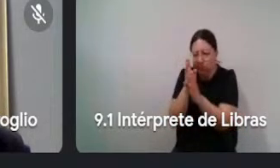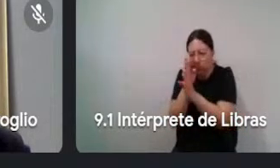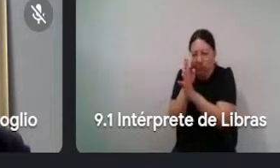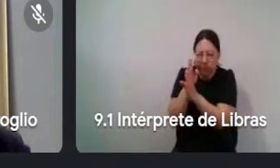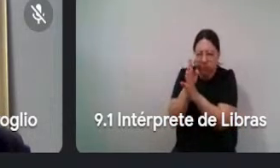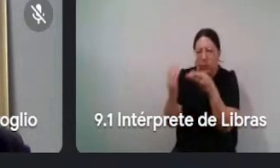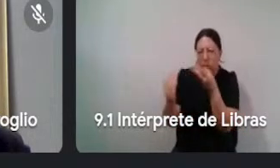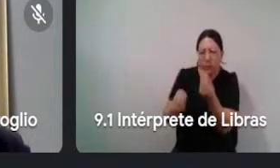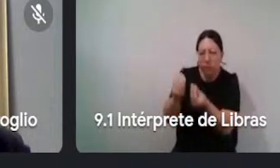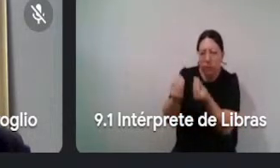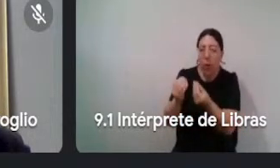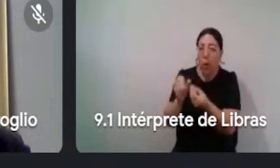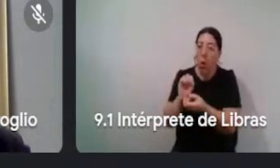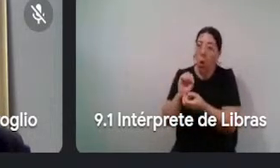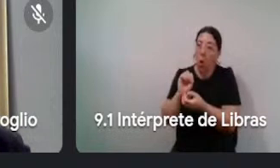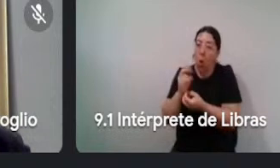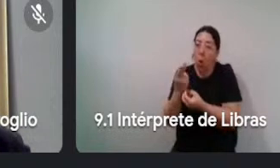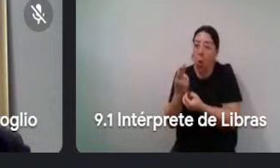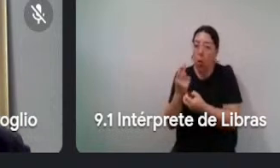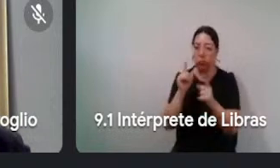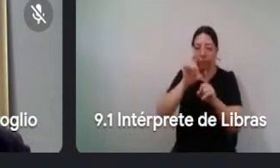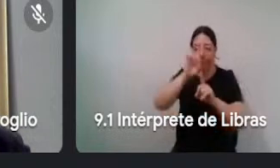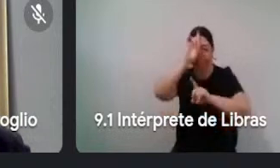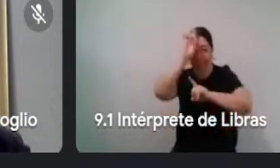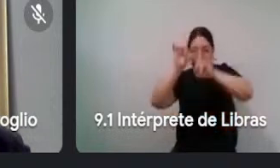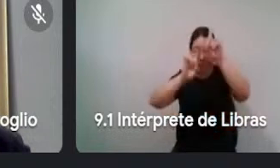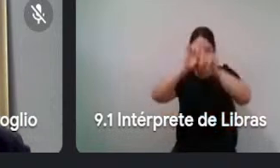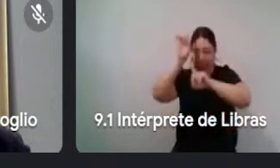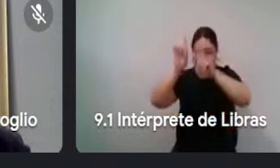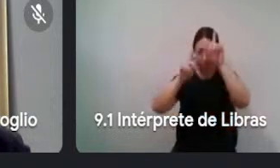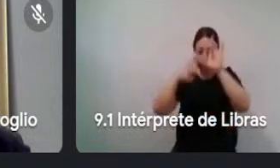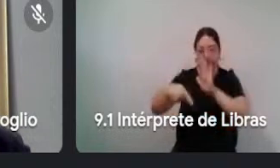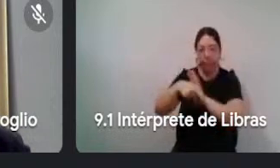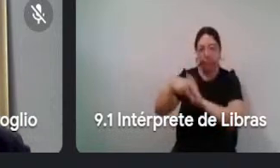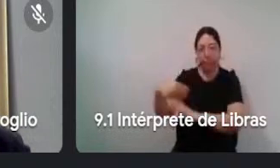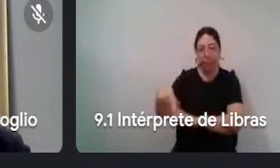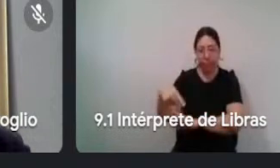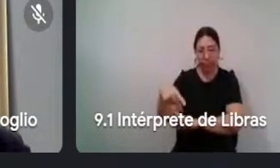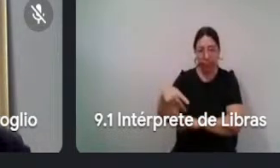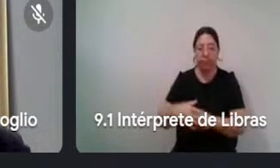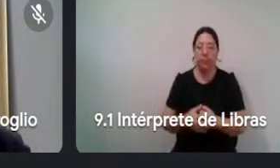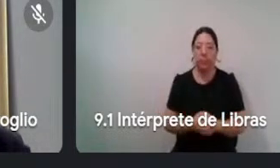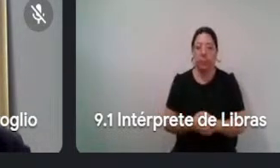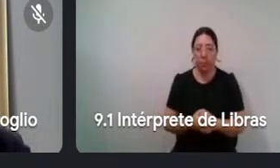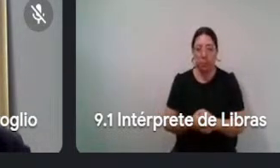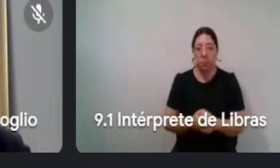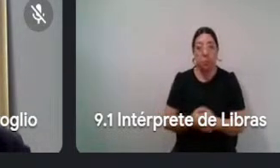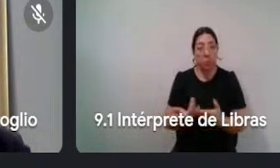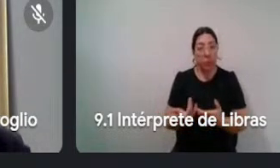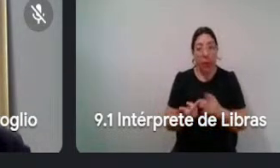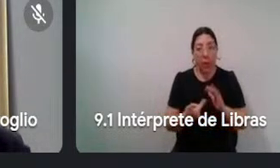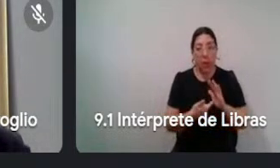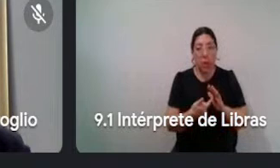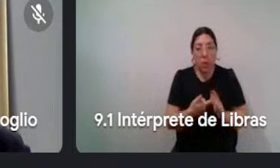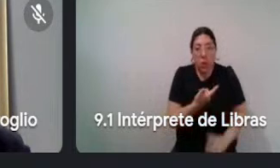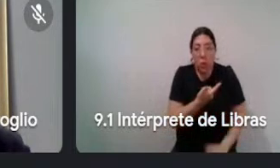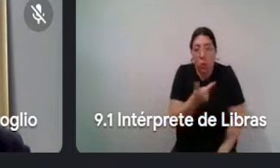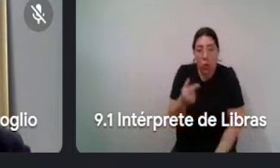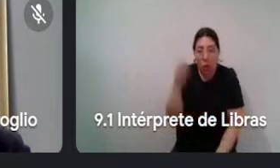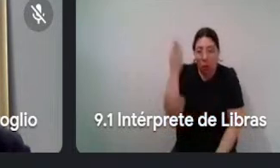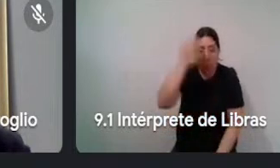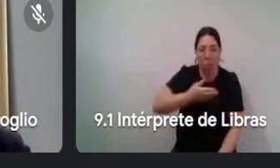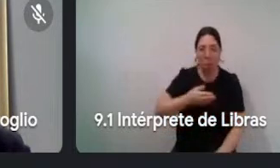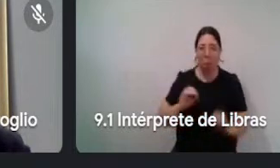foram inventados. Sem a demonstração de que os números divulgados pelo